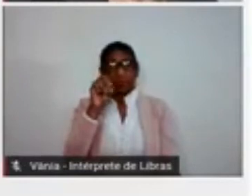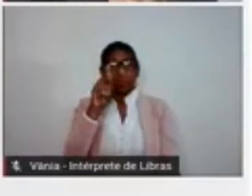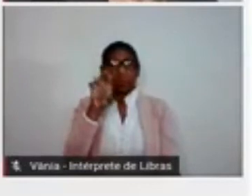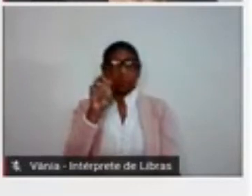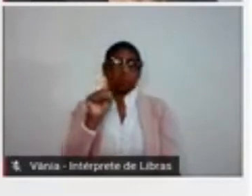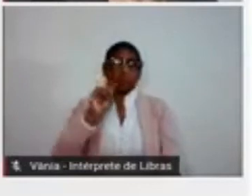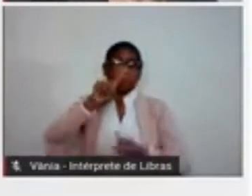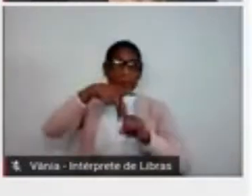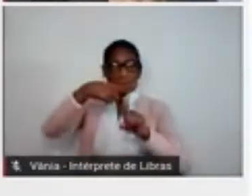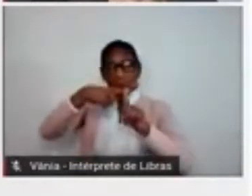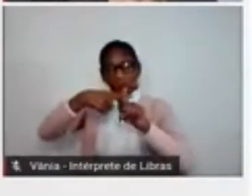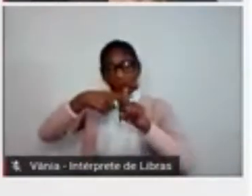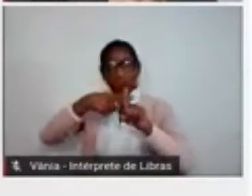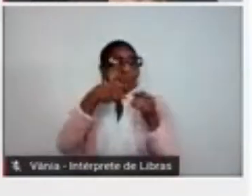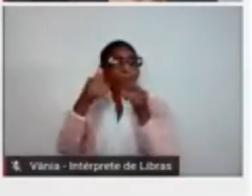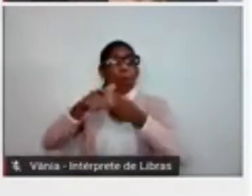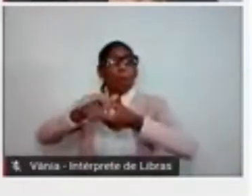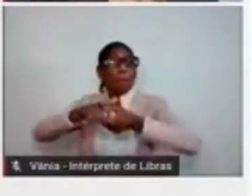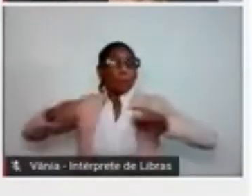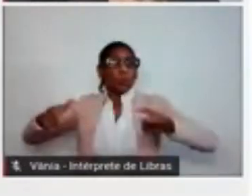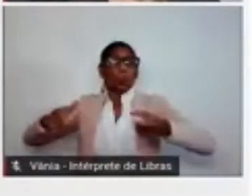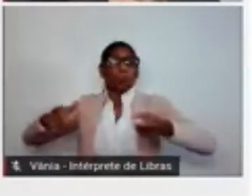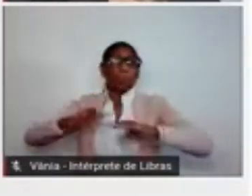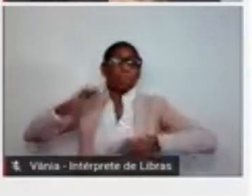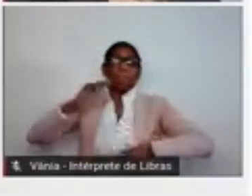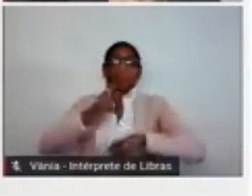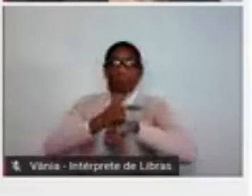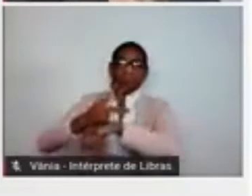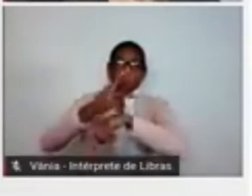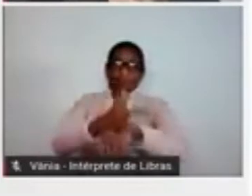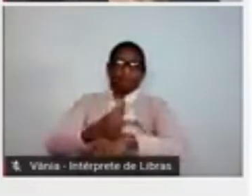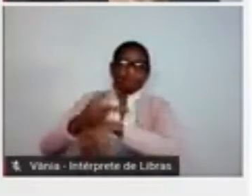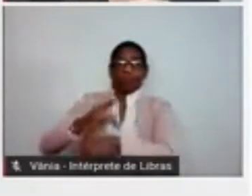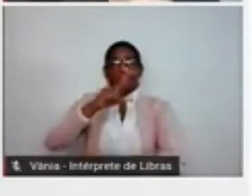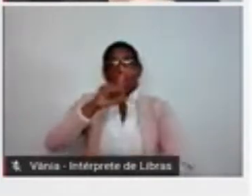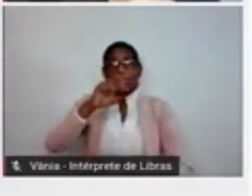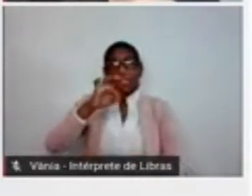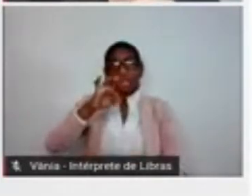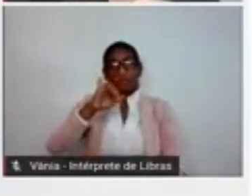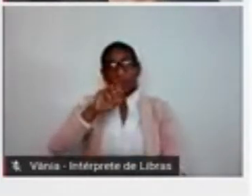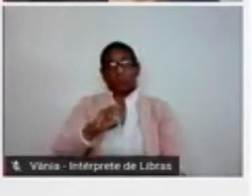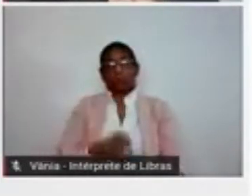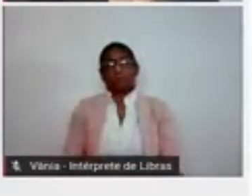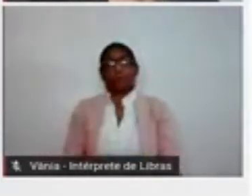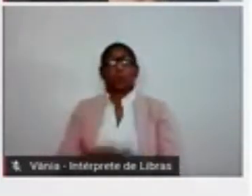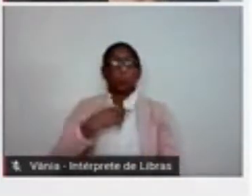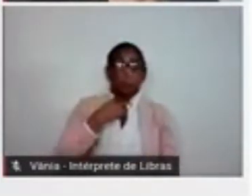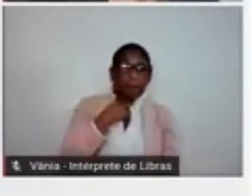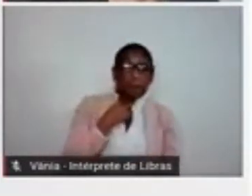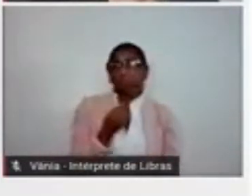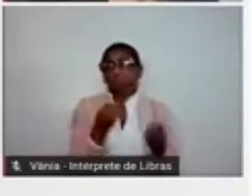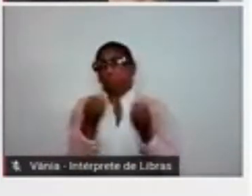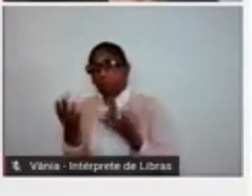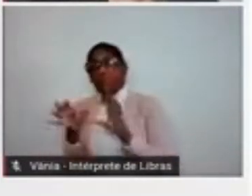positivos, como, por exemplo, o aumento do número de ofertas de leitos livres para cada leito ocupado, leitos livres para atender